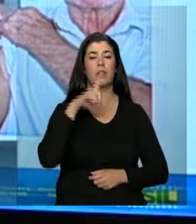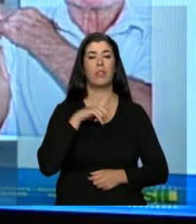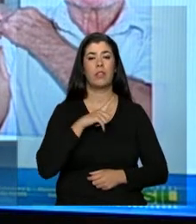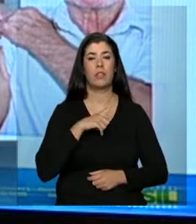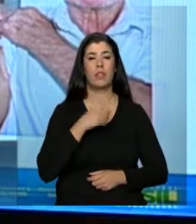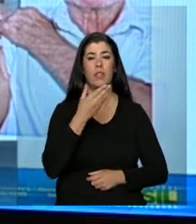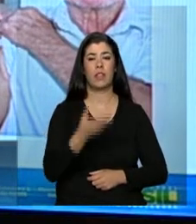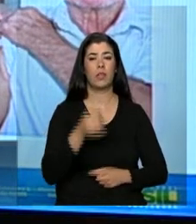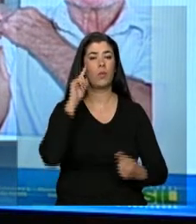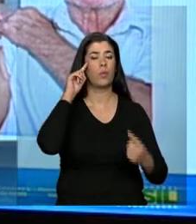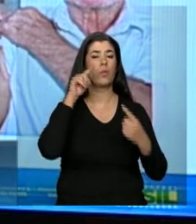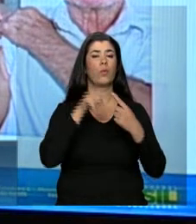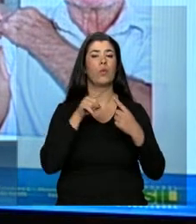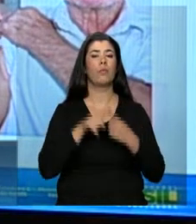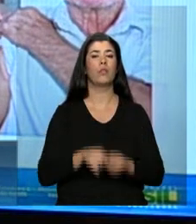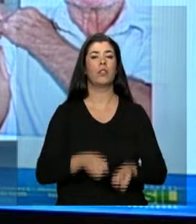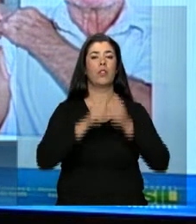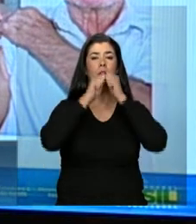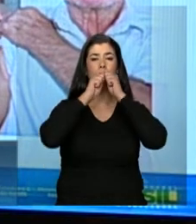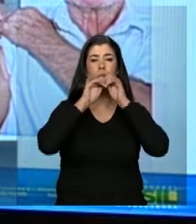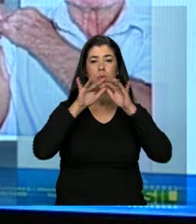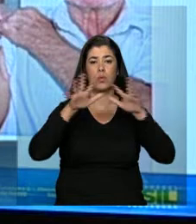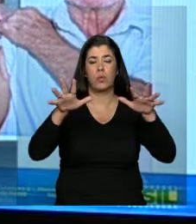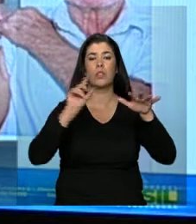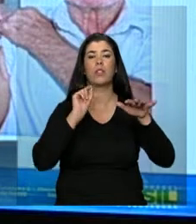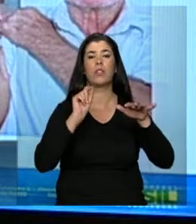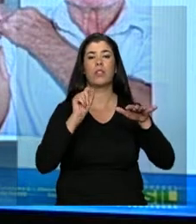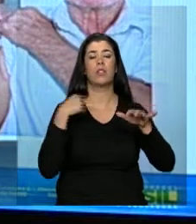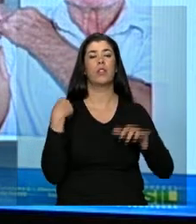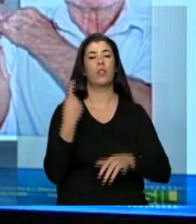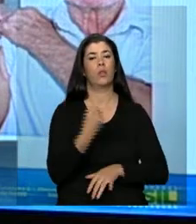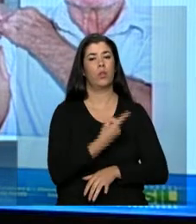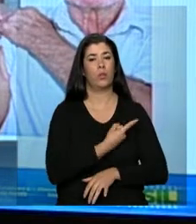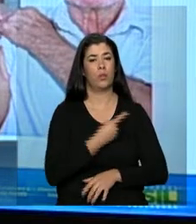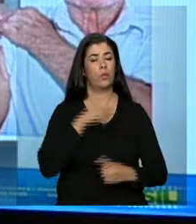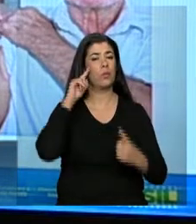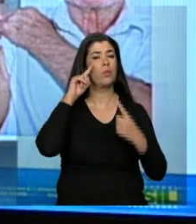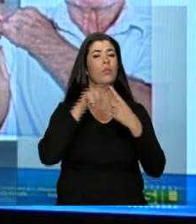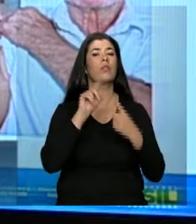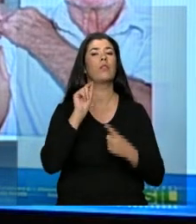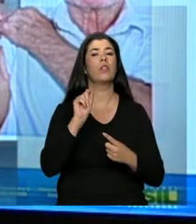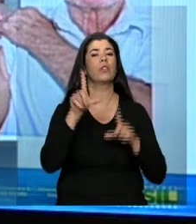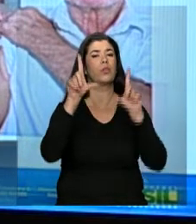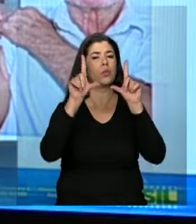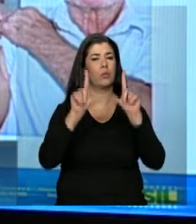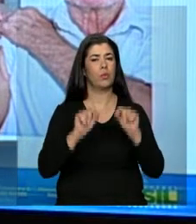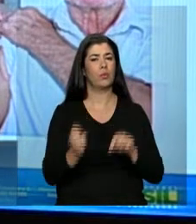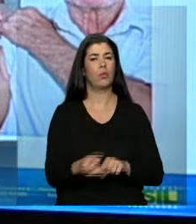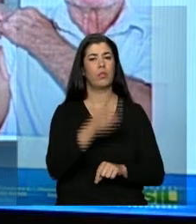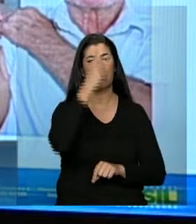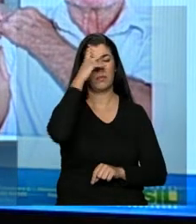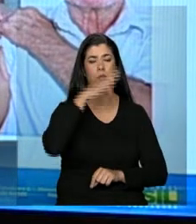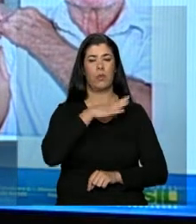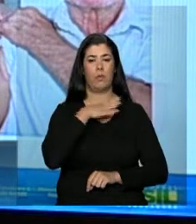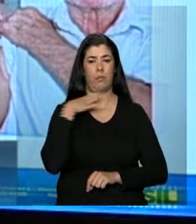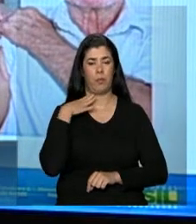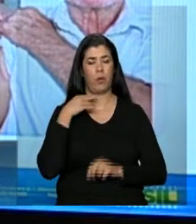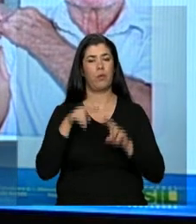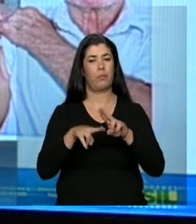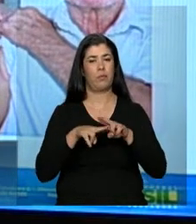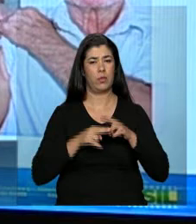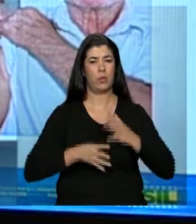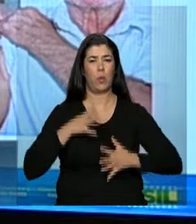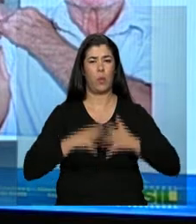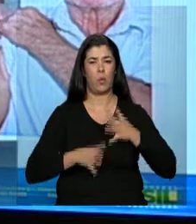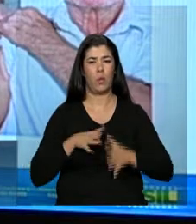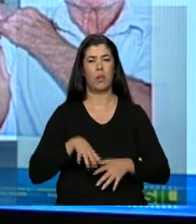isso, né, como objetivo da campanha, que a nossa meta é reduzir a mortalidade advinda das complicações